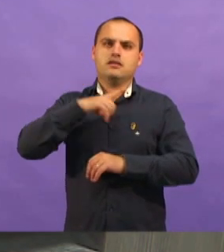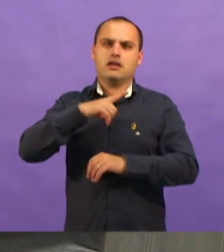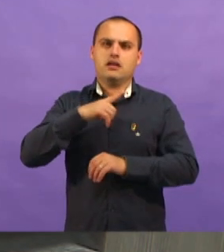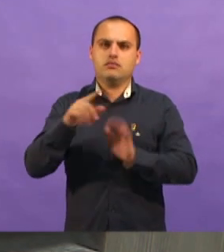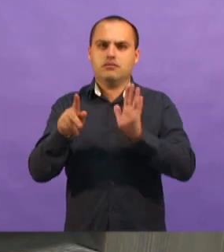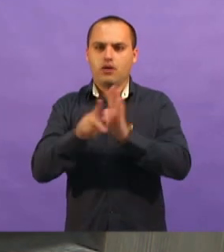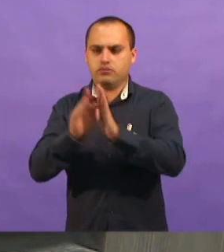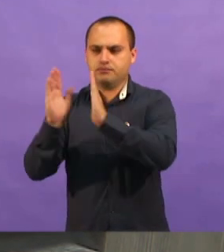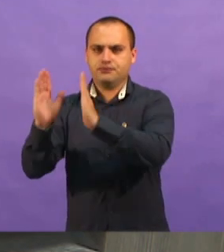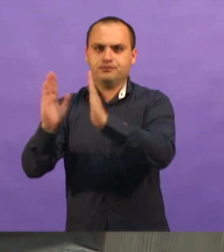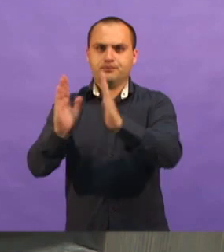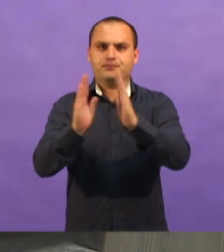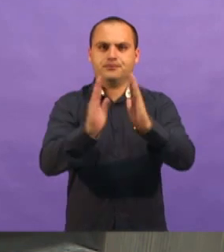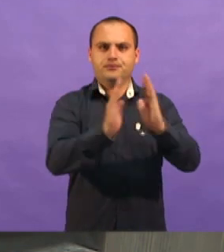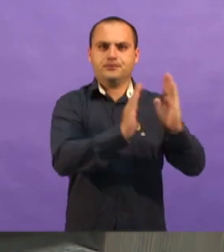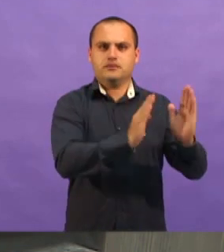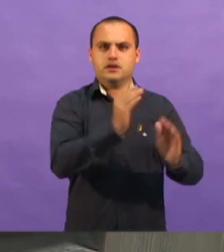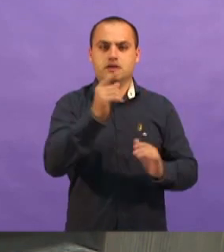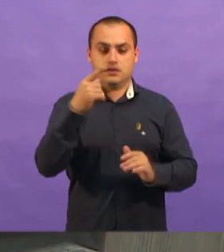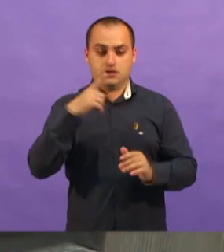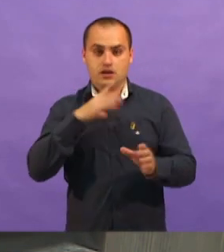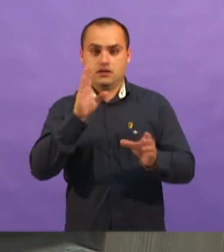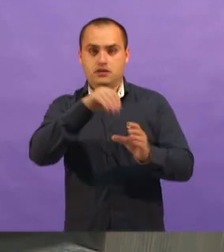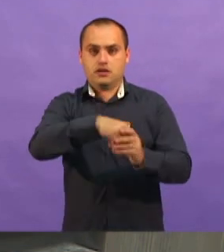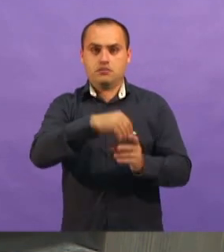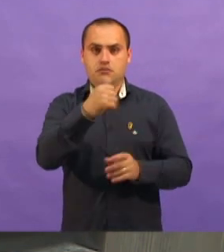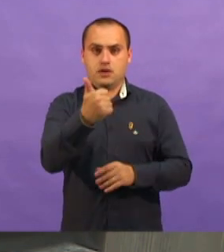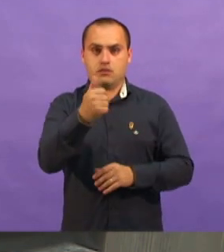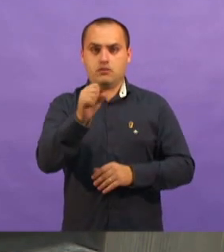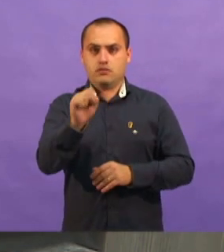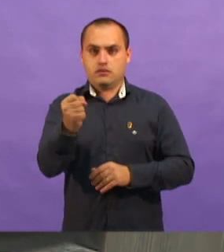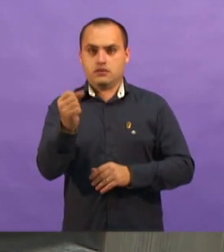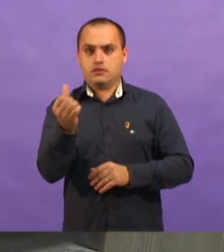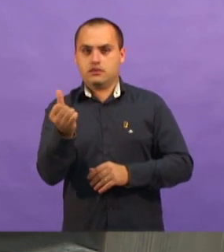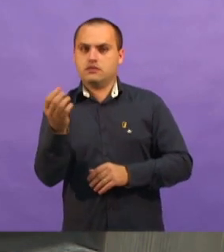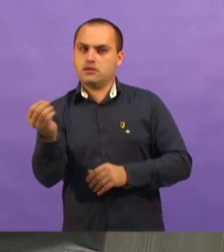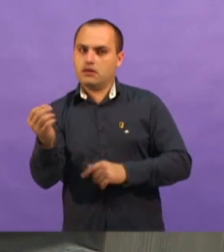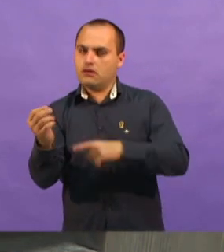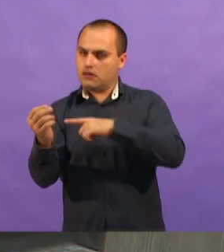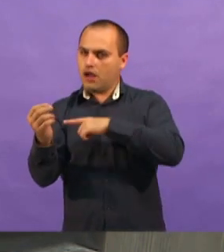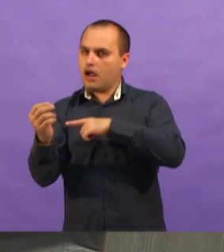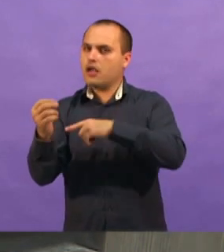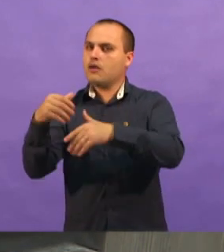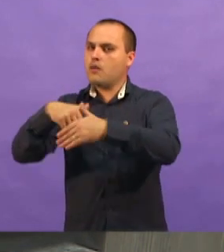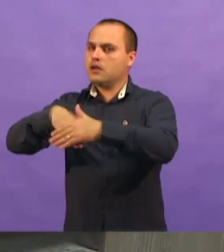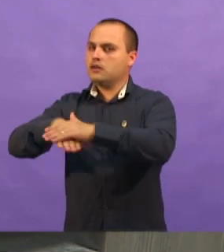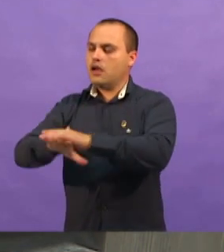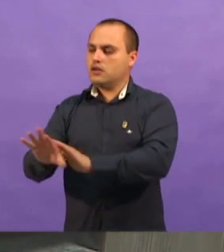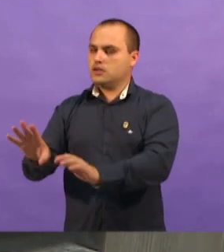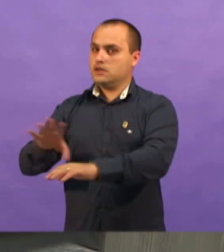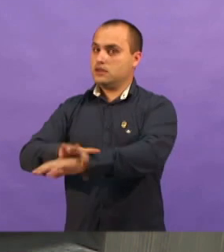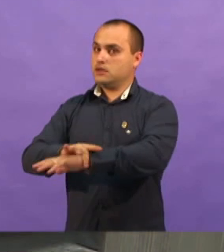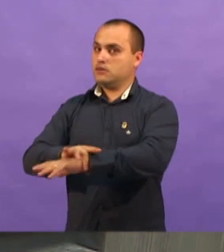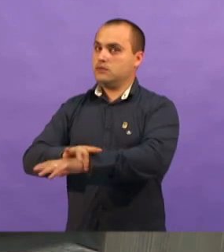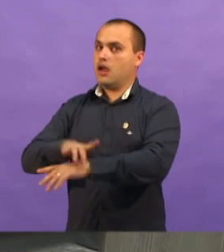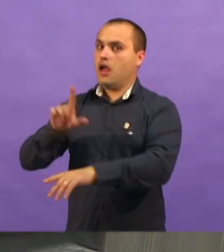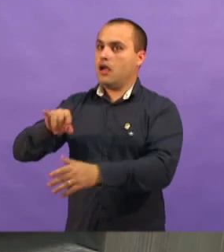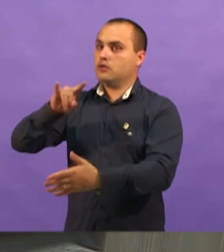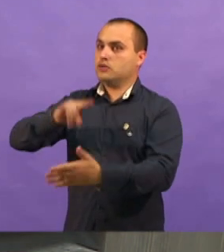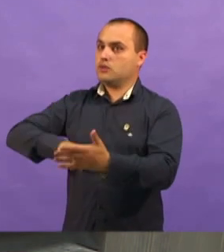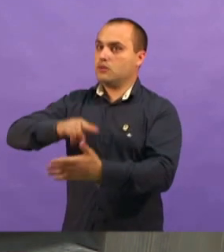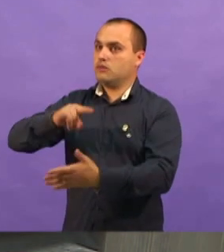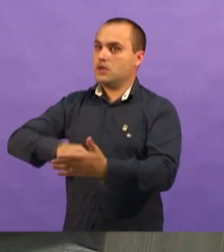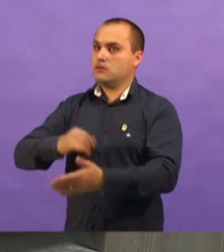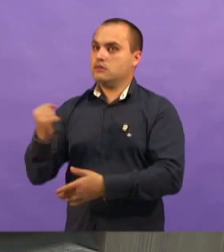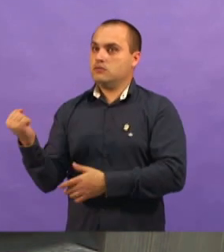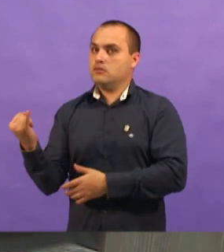ata de instalação do município, 1860, claro que não está lá no centro, está num cofre guardado, bem seguro, né? Porque se trata de um documento muito raro.